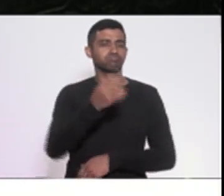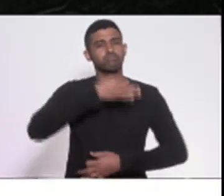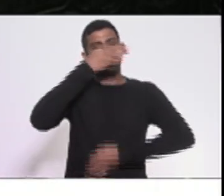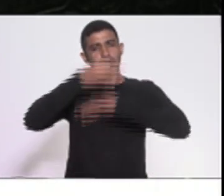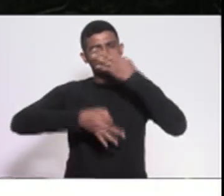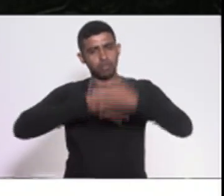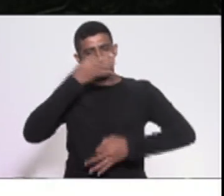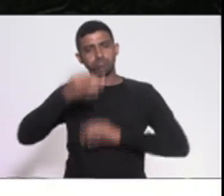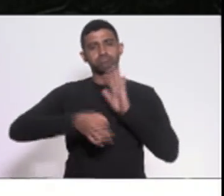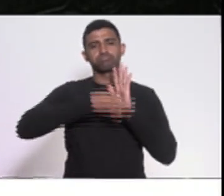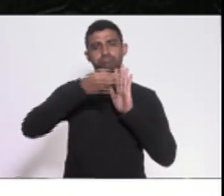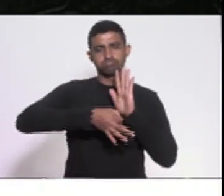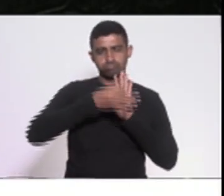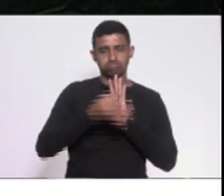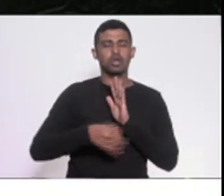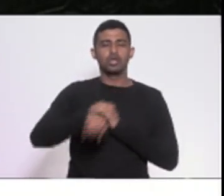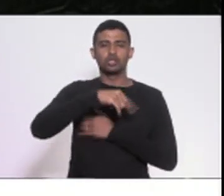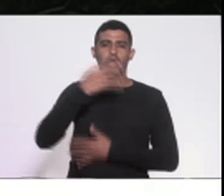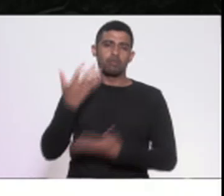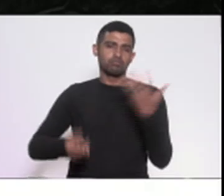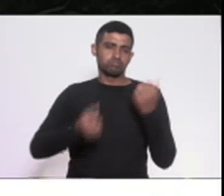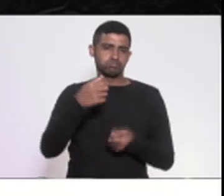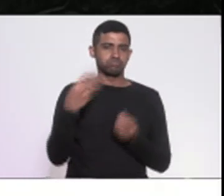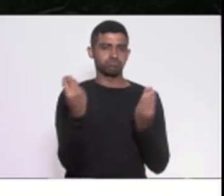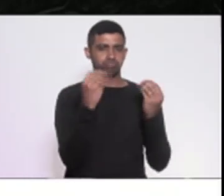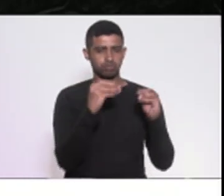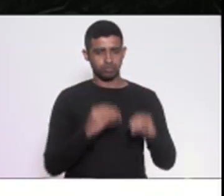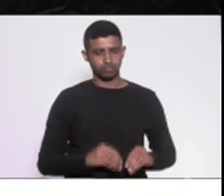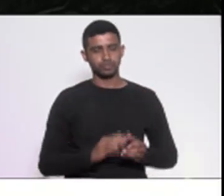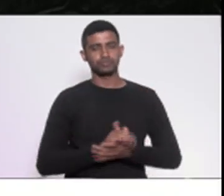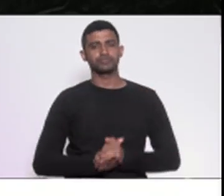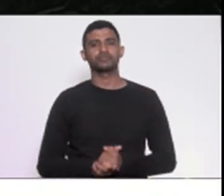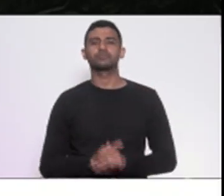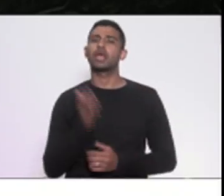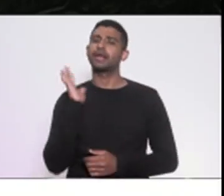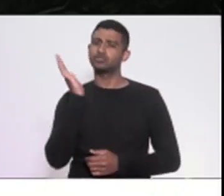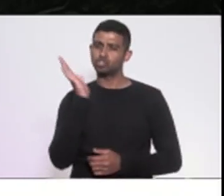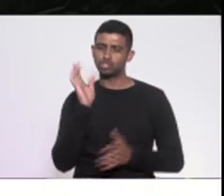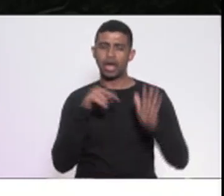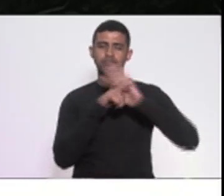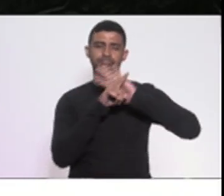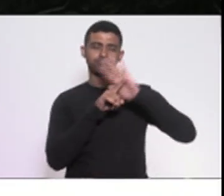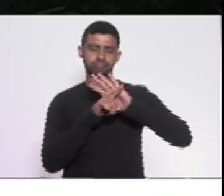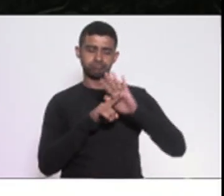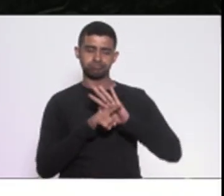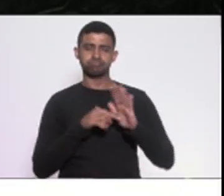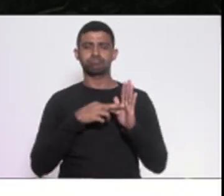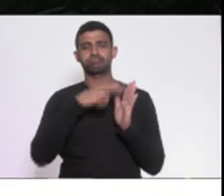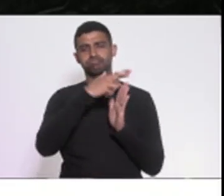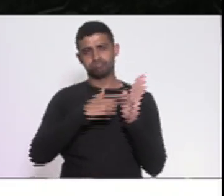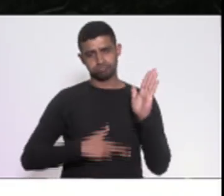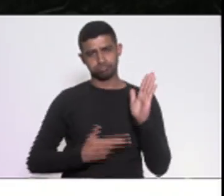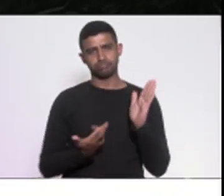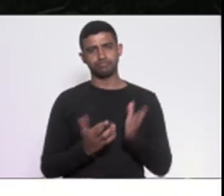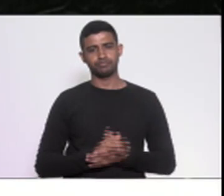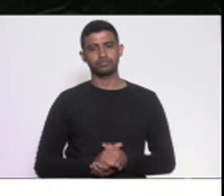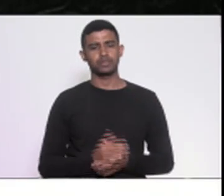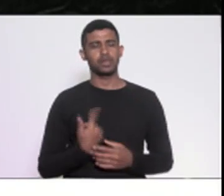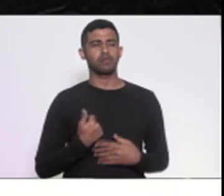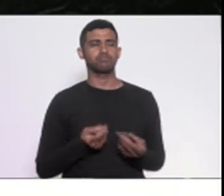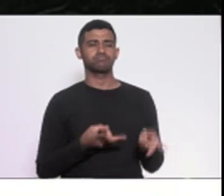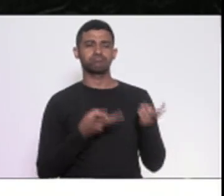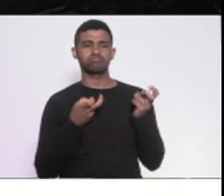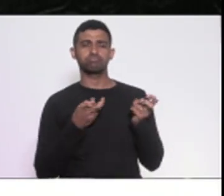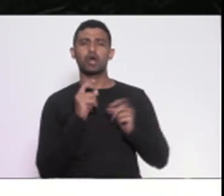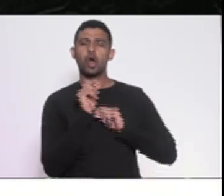da CPI. Já fiz aqui uma verificação do relatório e